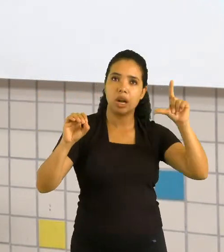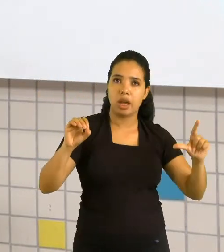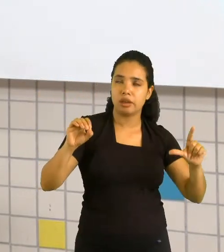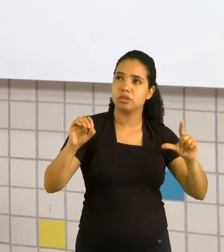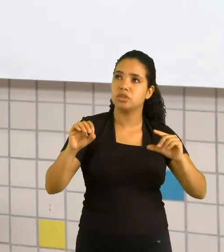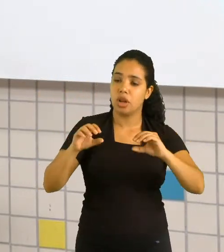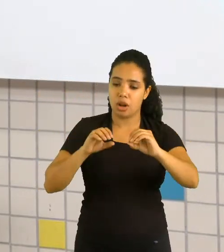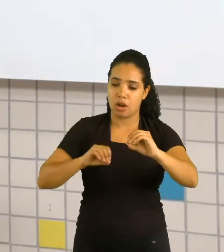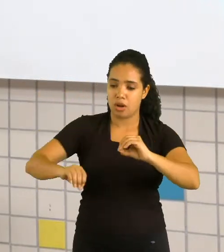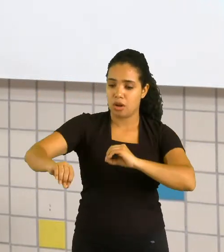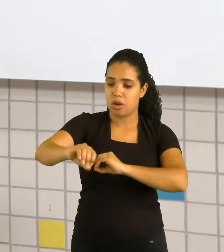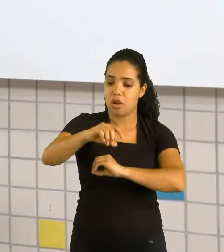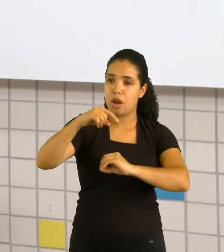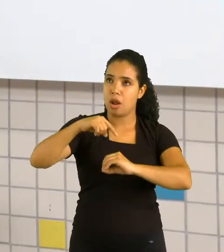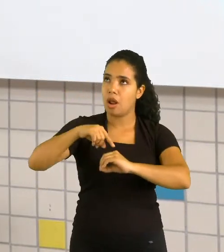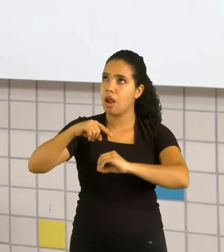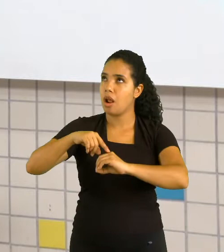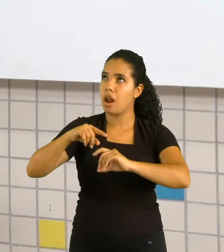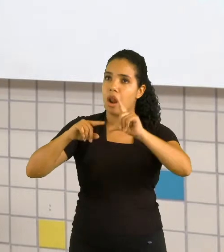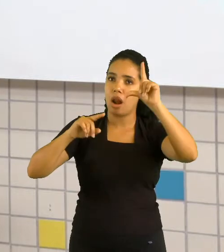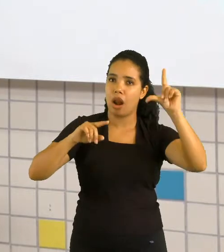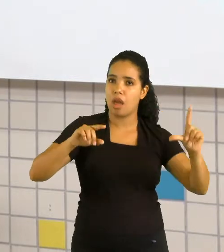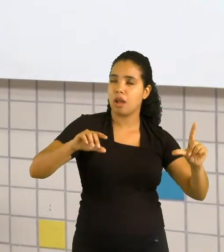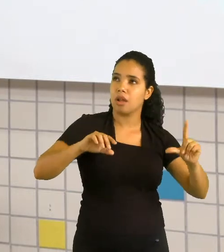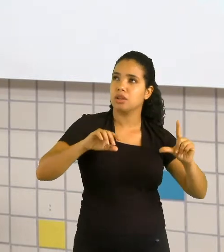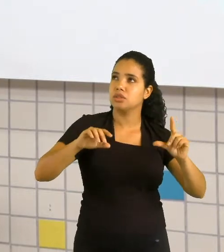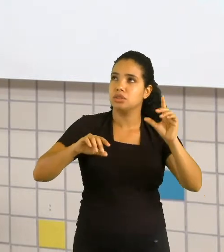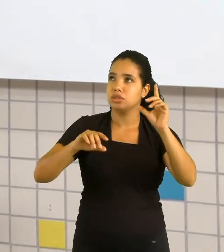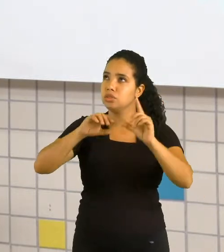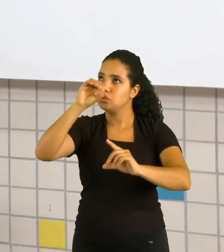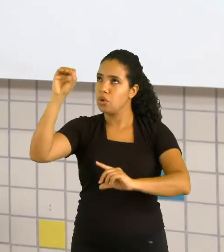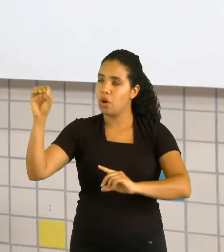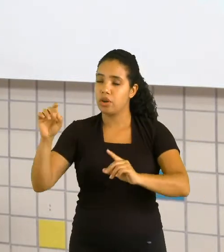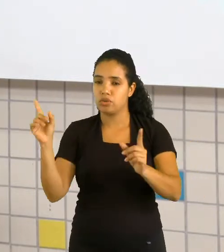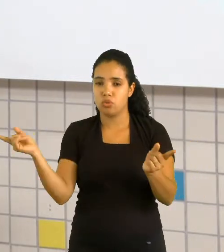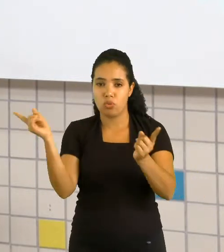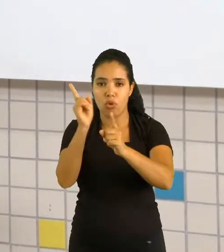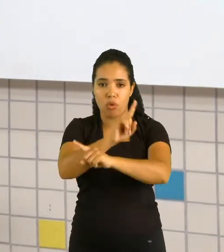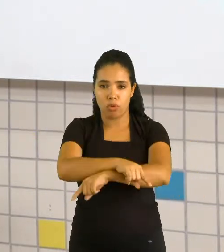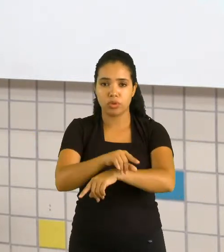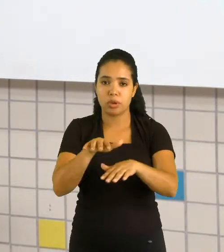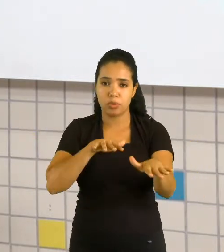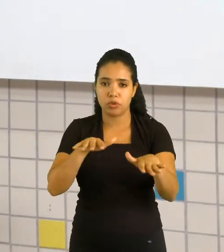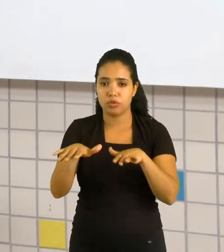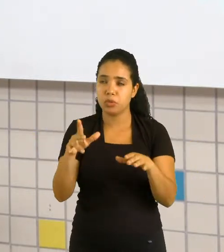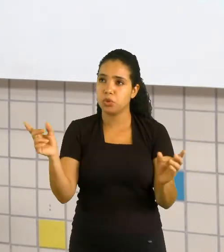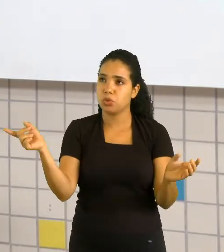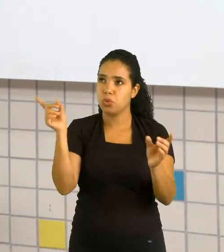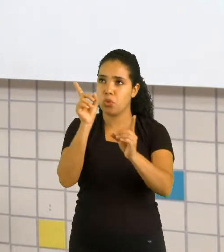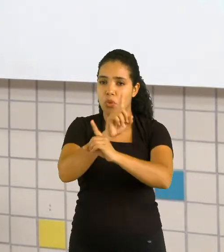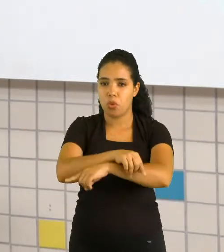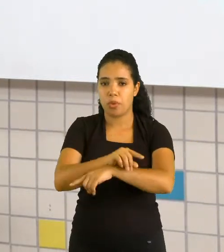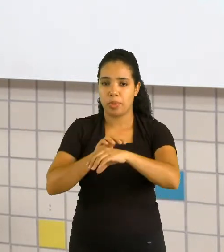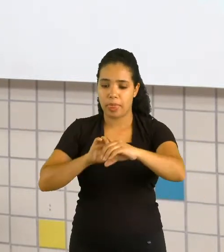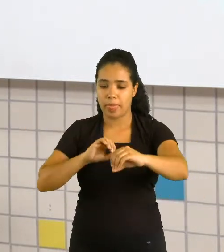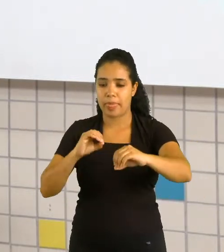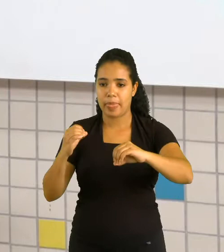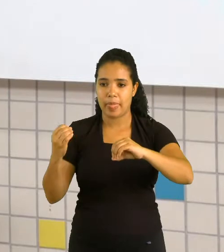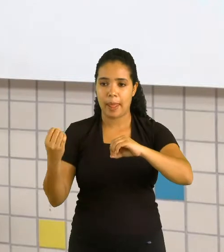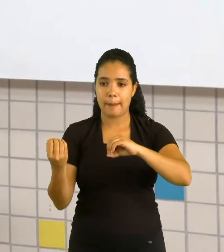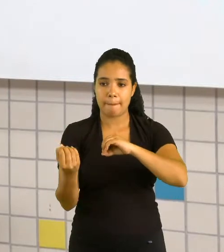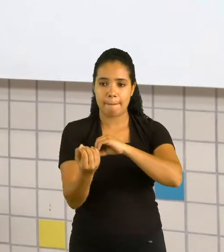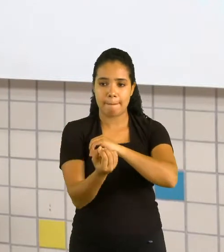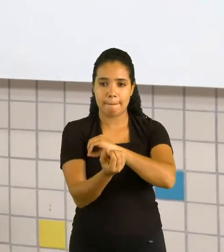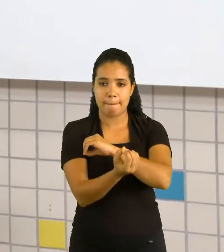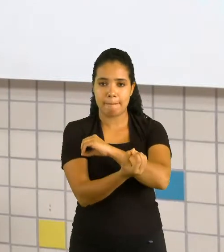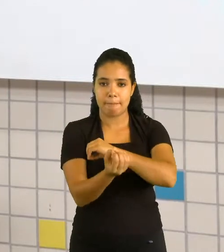contrário do movimento aparente que o Sol faz no céu. Então, o movimento de rotação, ele é ao contrário dos